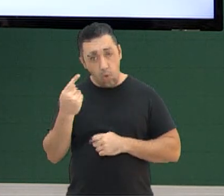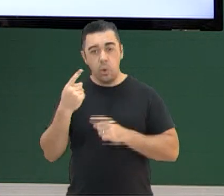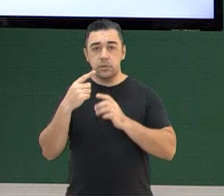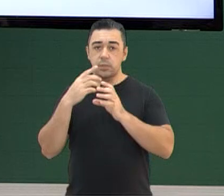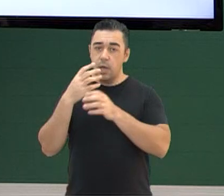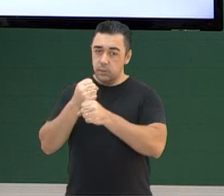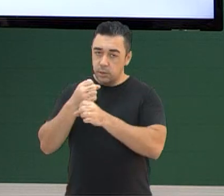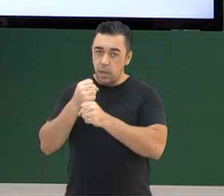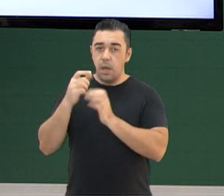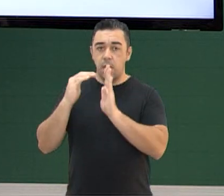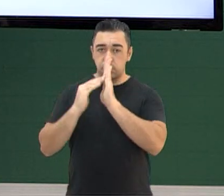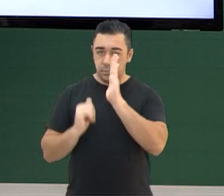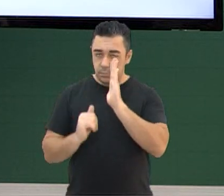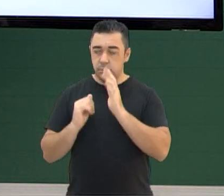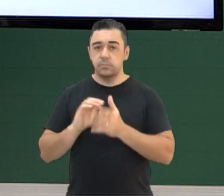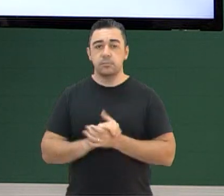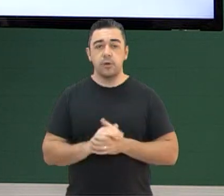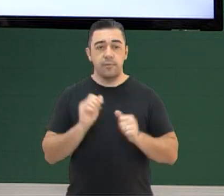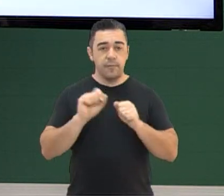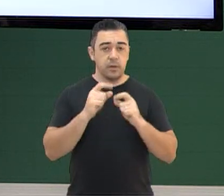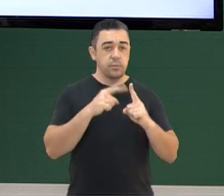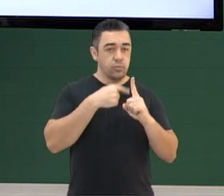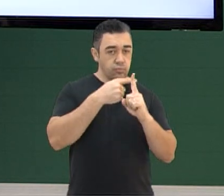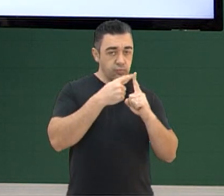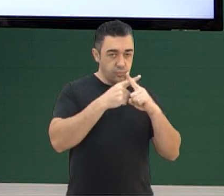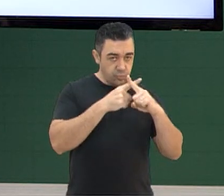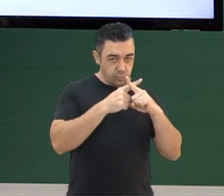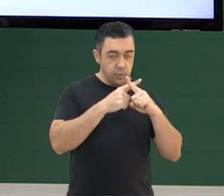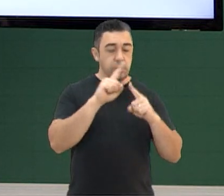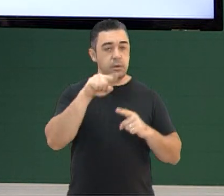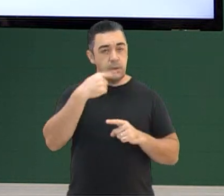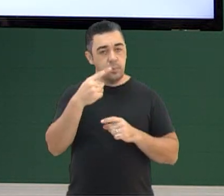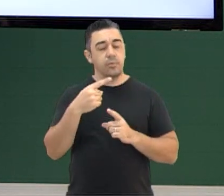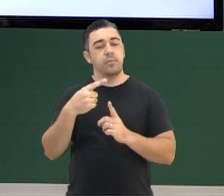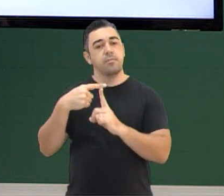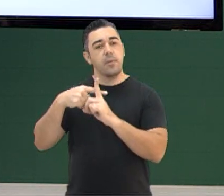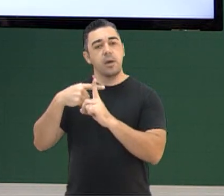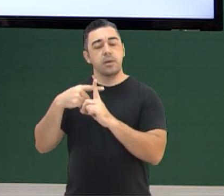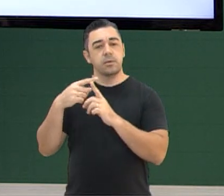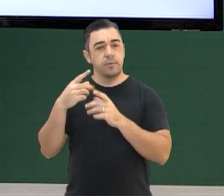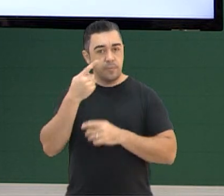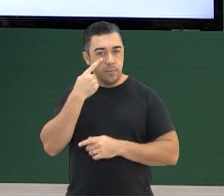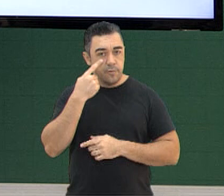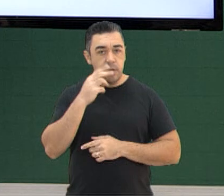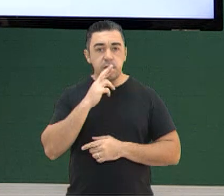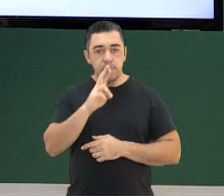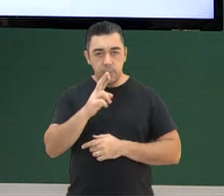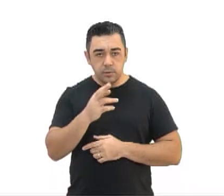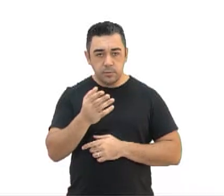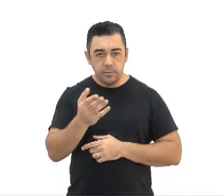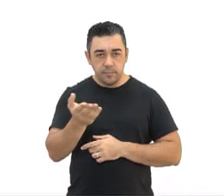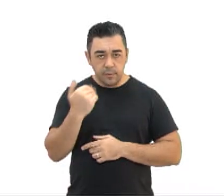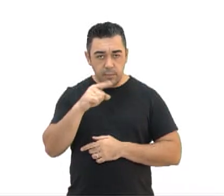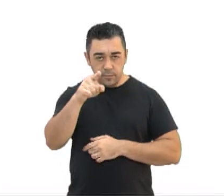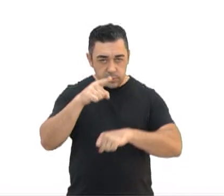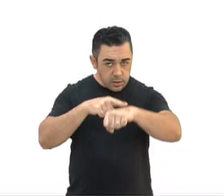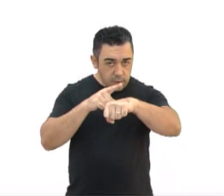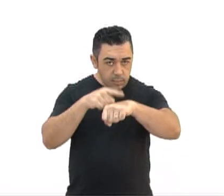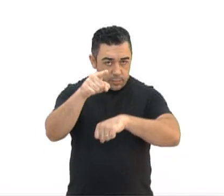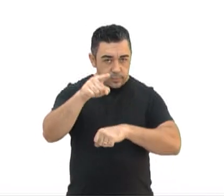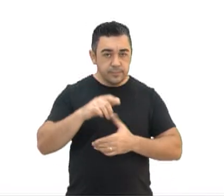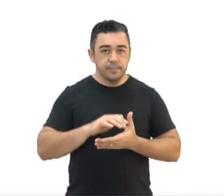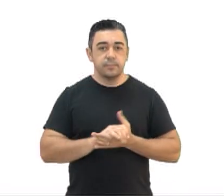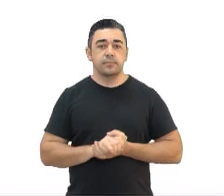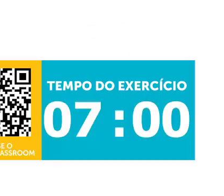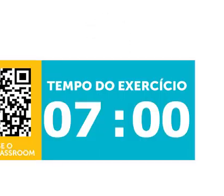Então, multiplica essa matriz e depois adiciona a segunda matriz ali. Vamos ver esse resultado. Mais um tempinho para